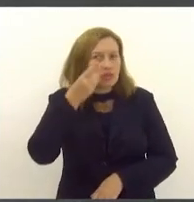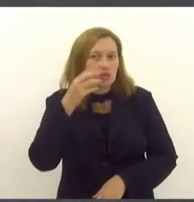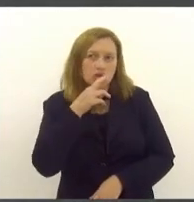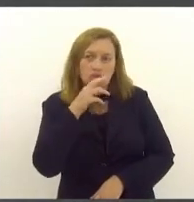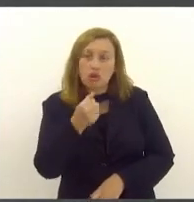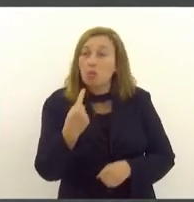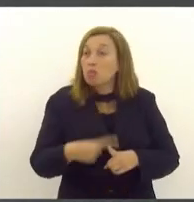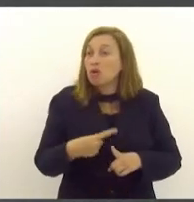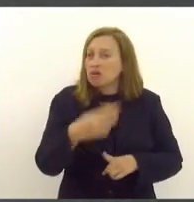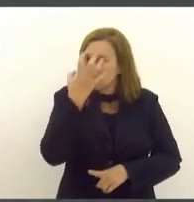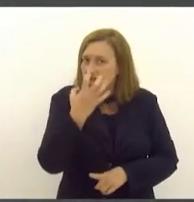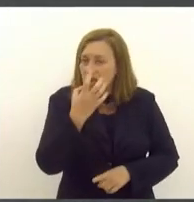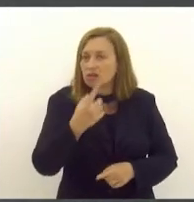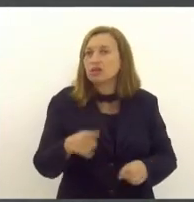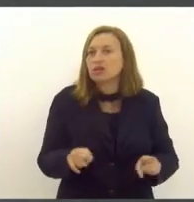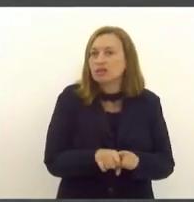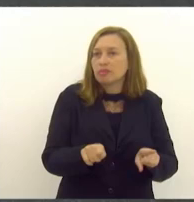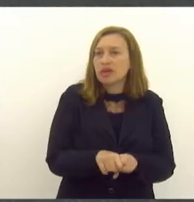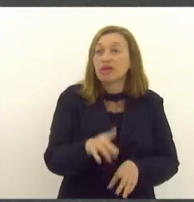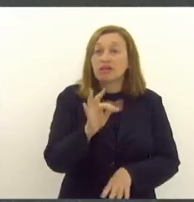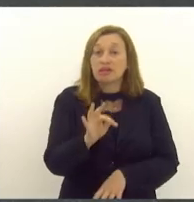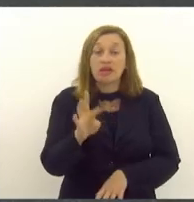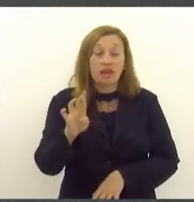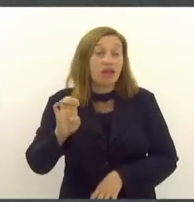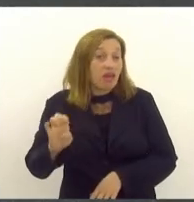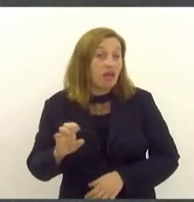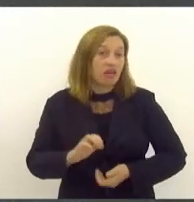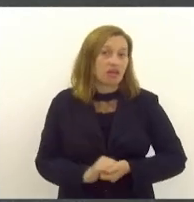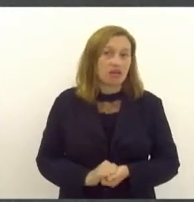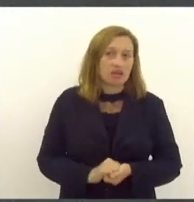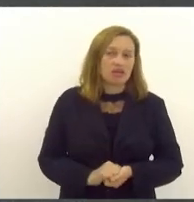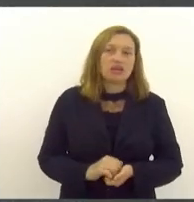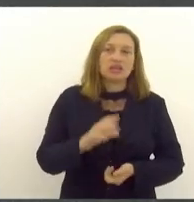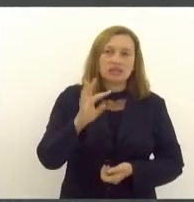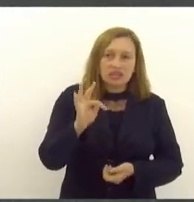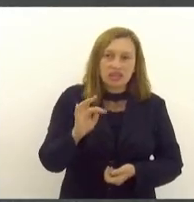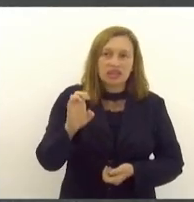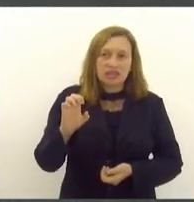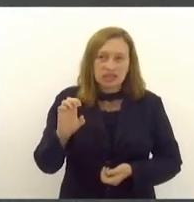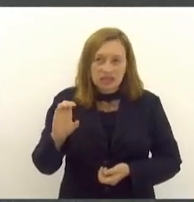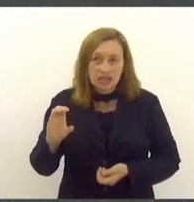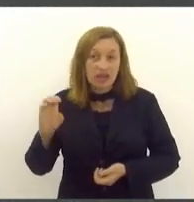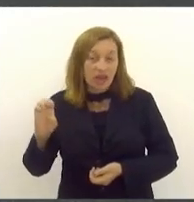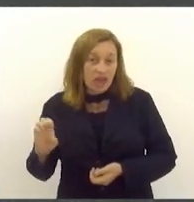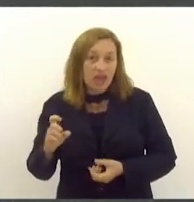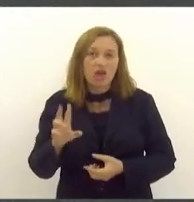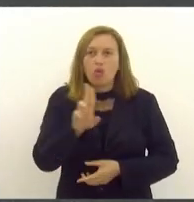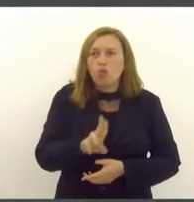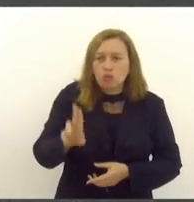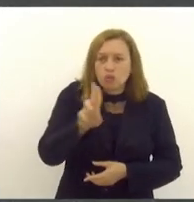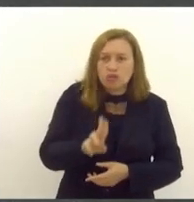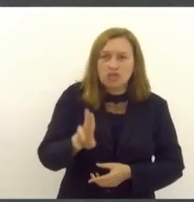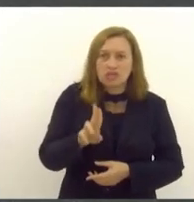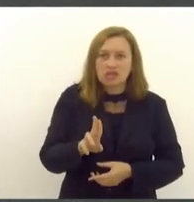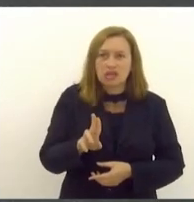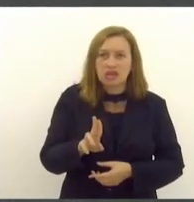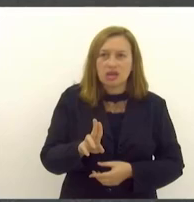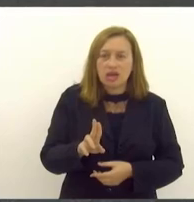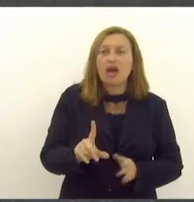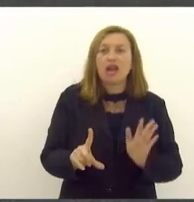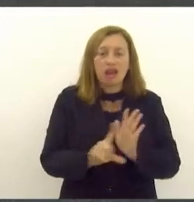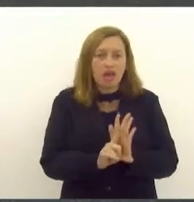porque isso é muito grave inclusive o tre TCE enfim usar os instrumentos legais